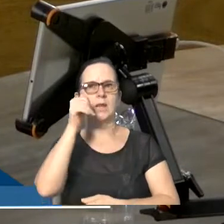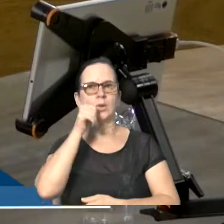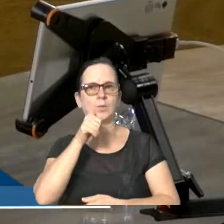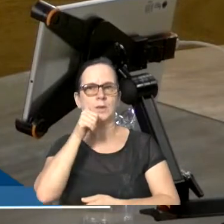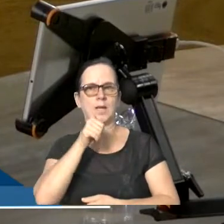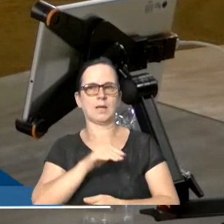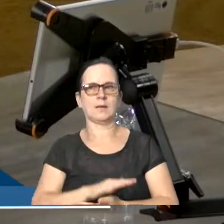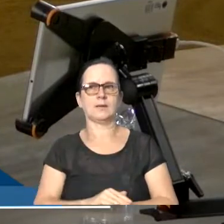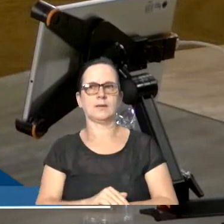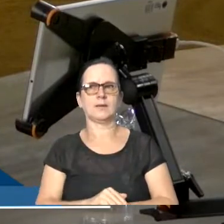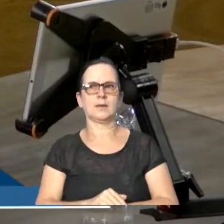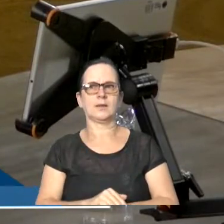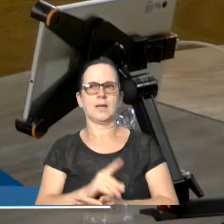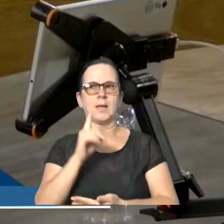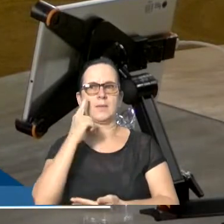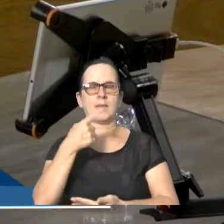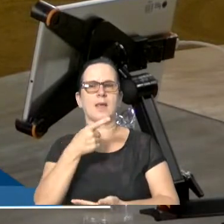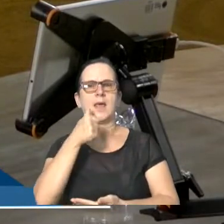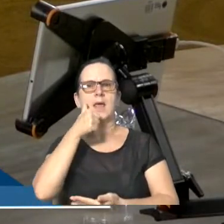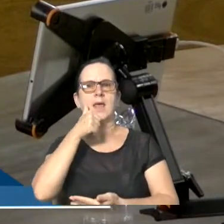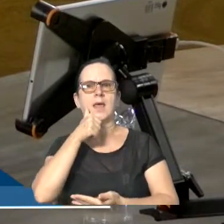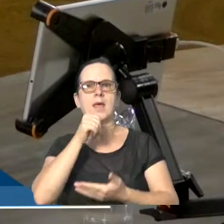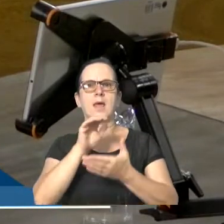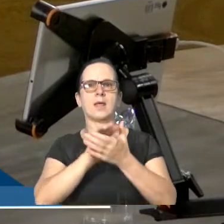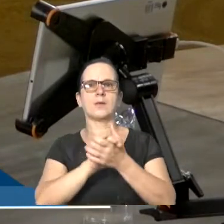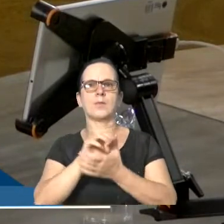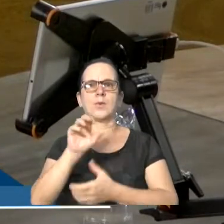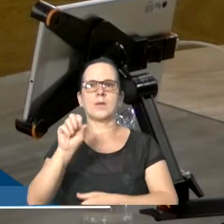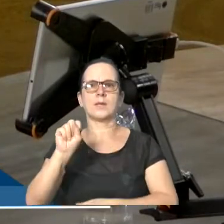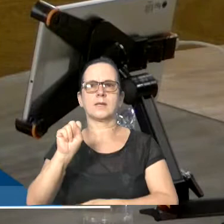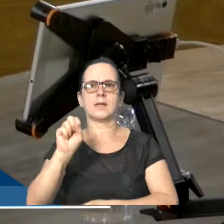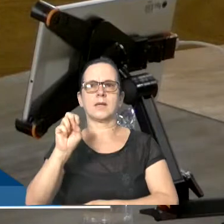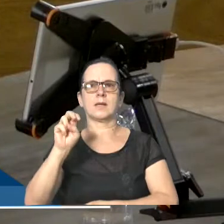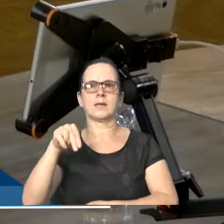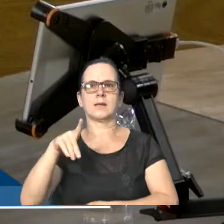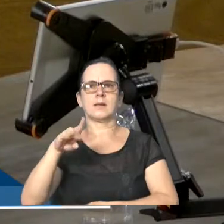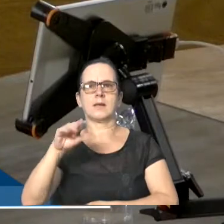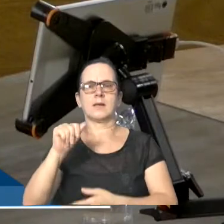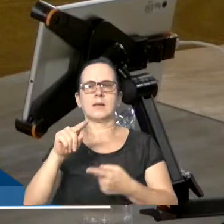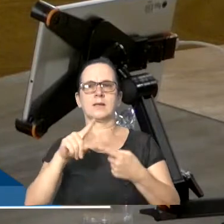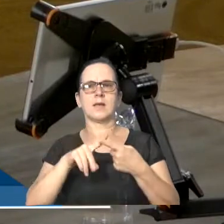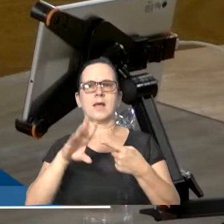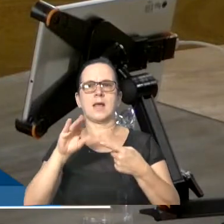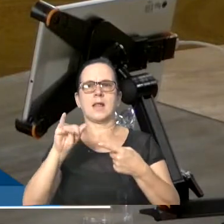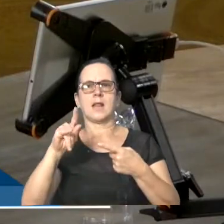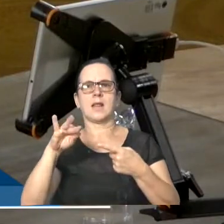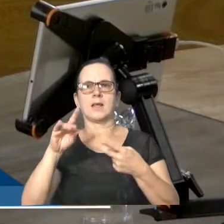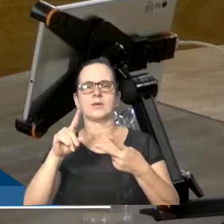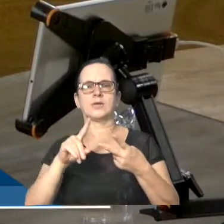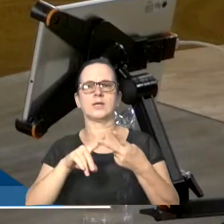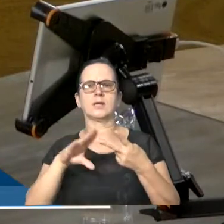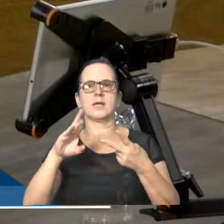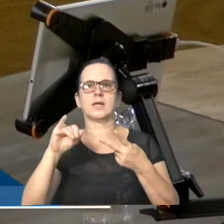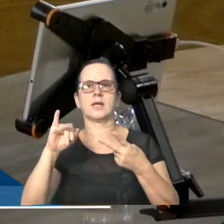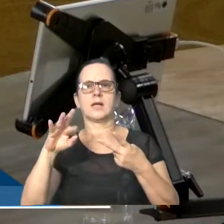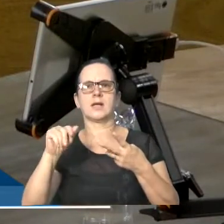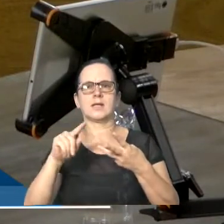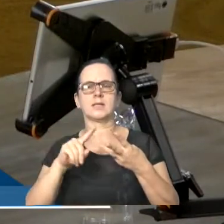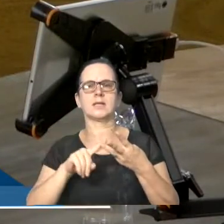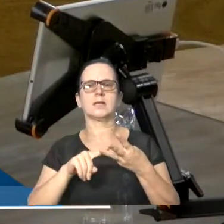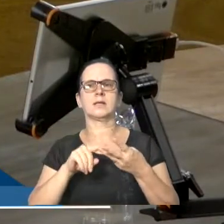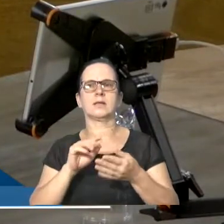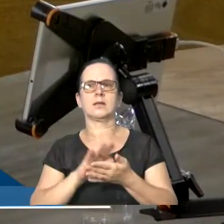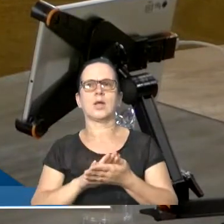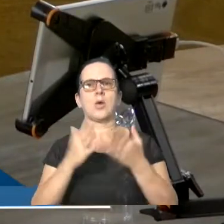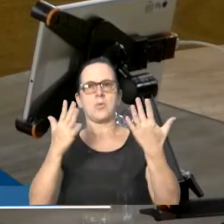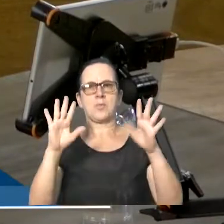Mulheres, mandar em nome da minha esposa Sandra Maria, a Letícia Nascimento, Cecília, desejar